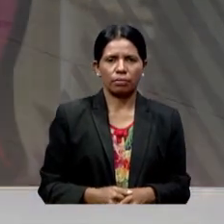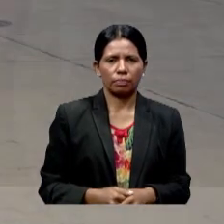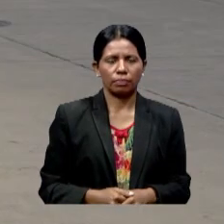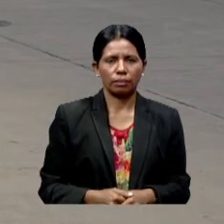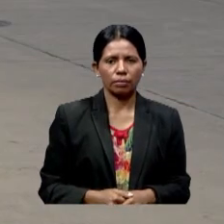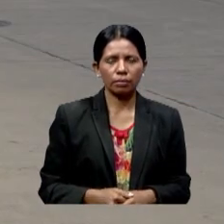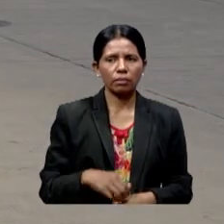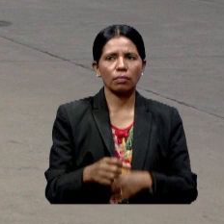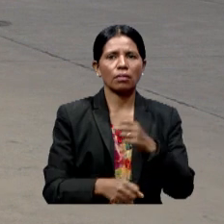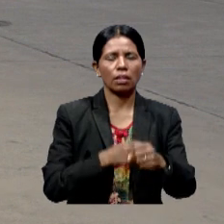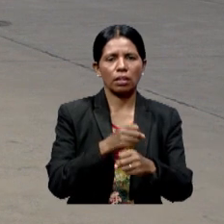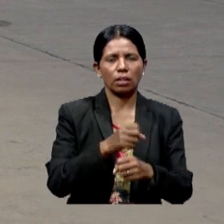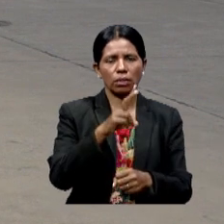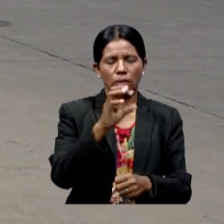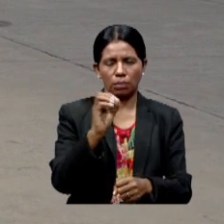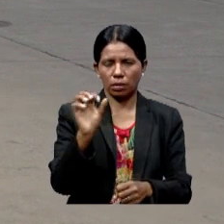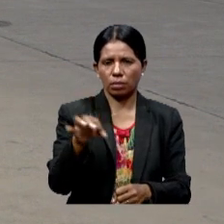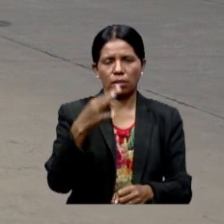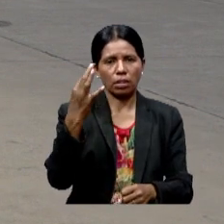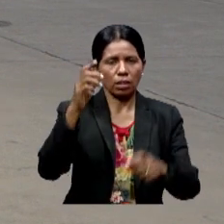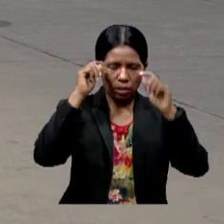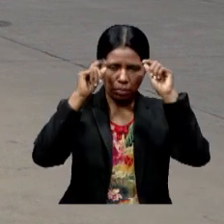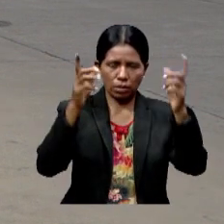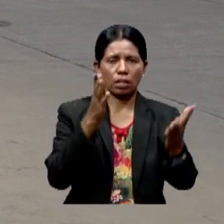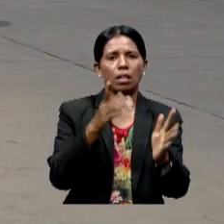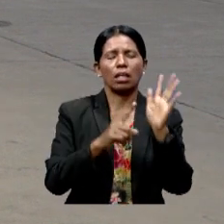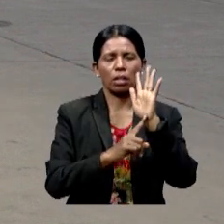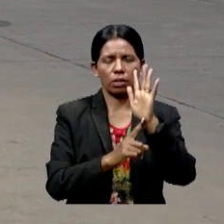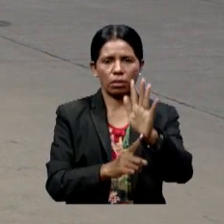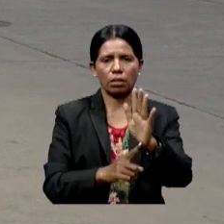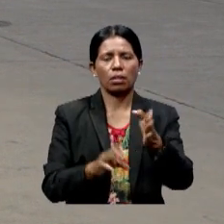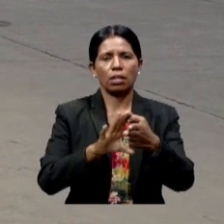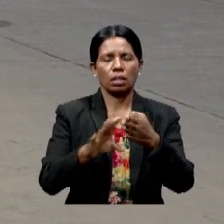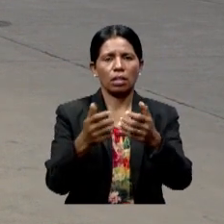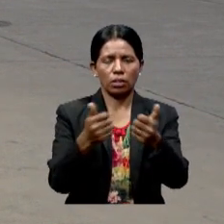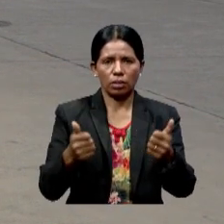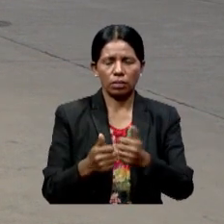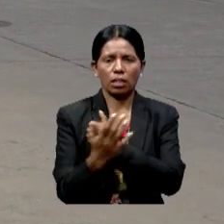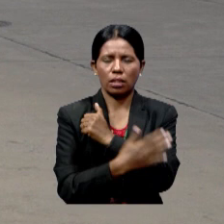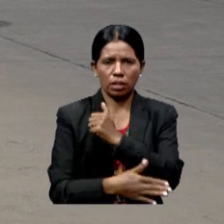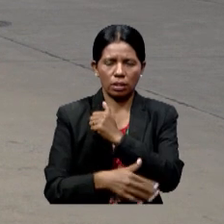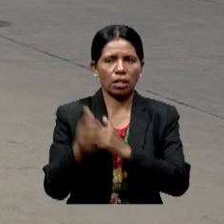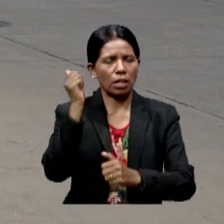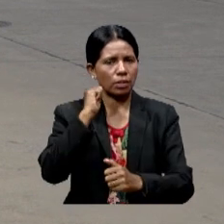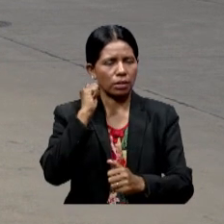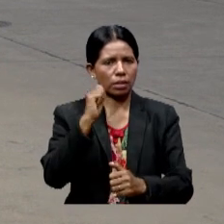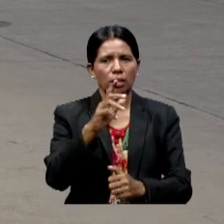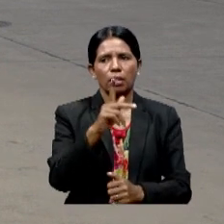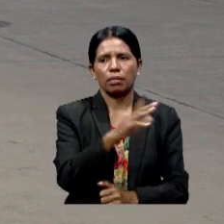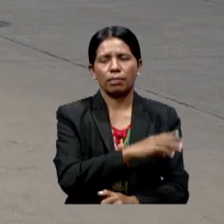E a Tina Rio Rua Sano Loresinha Timor Leste ha to pedido adesão ba Associação ba Nação Sudeste Asiático